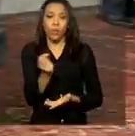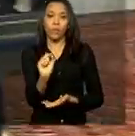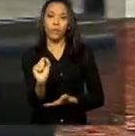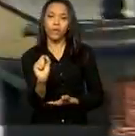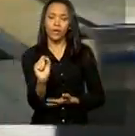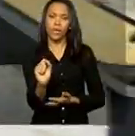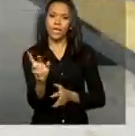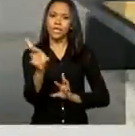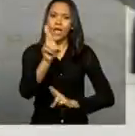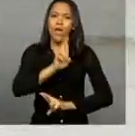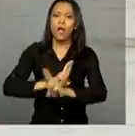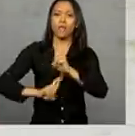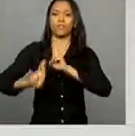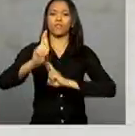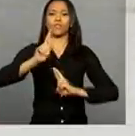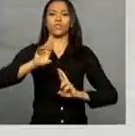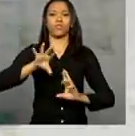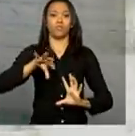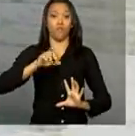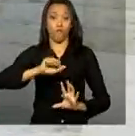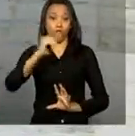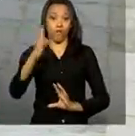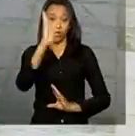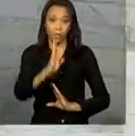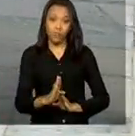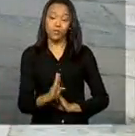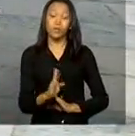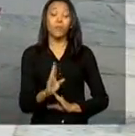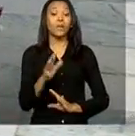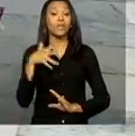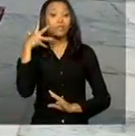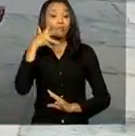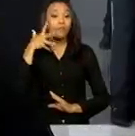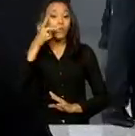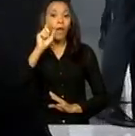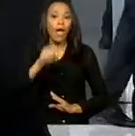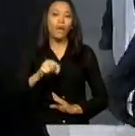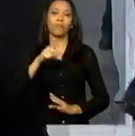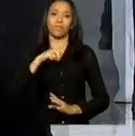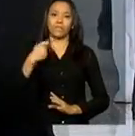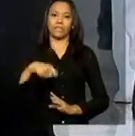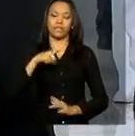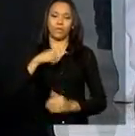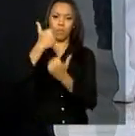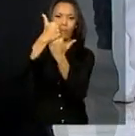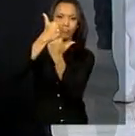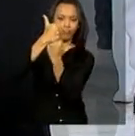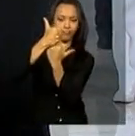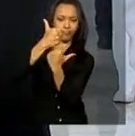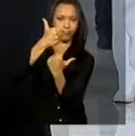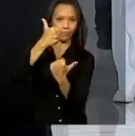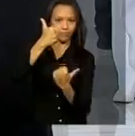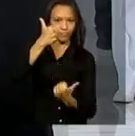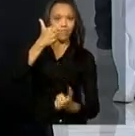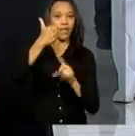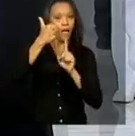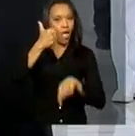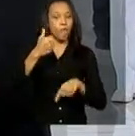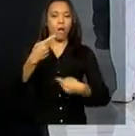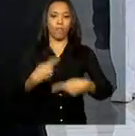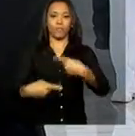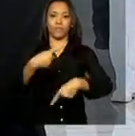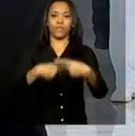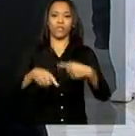termos de relações internacionais, o discurso seguiu uma espécie de hierarquização que deve marcar a política internacional brasileira no